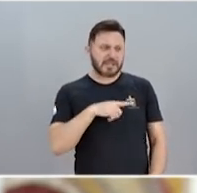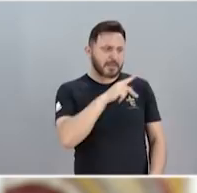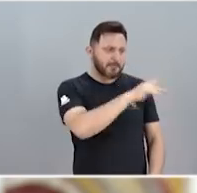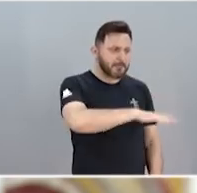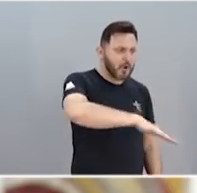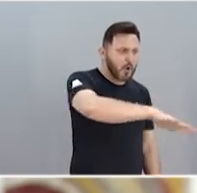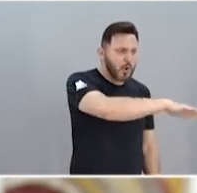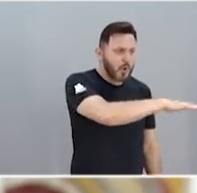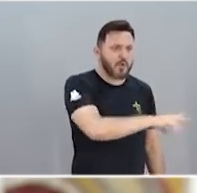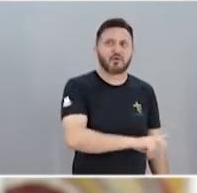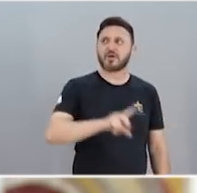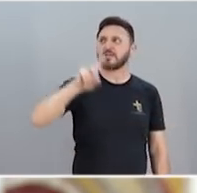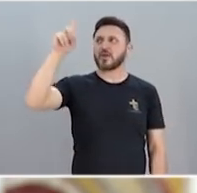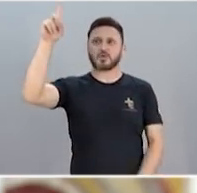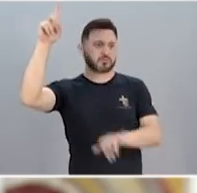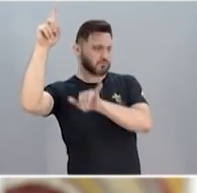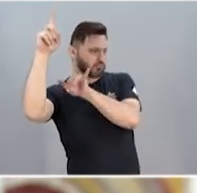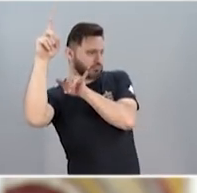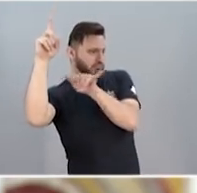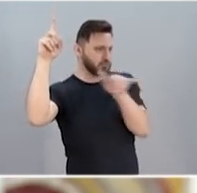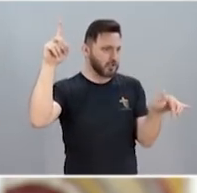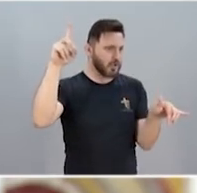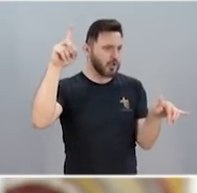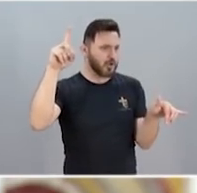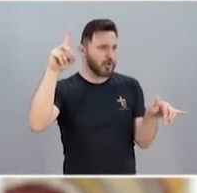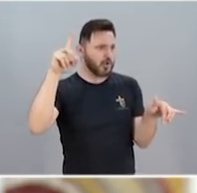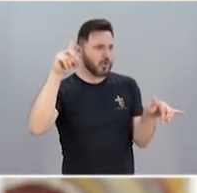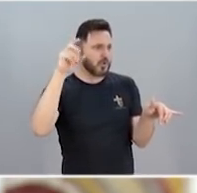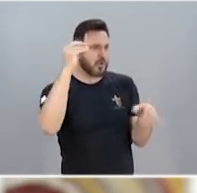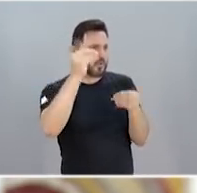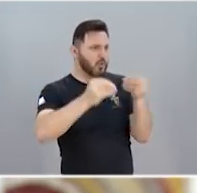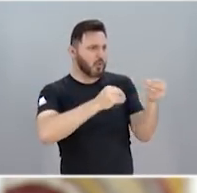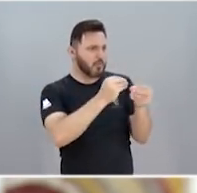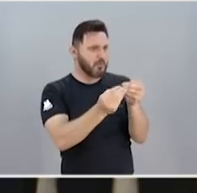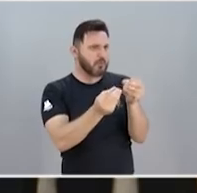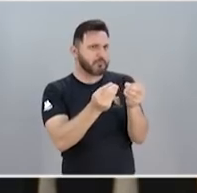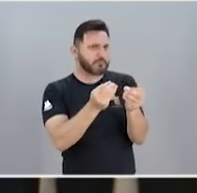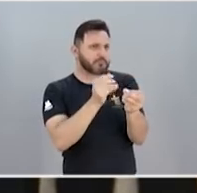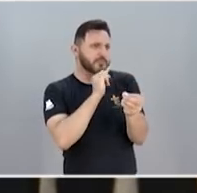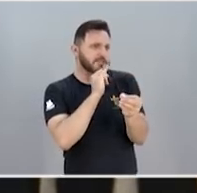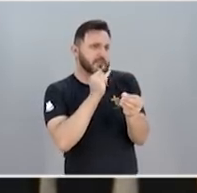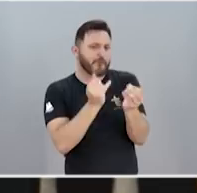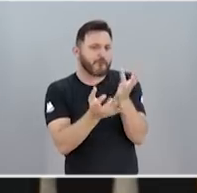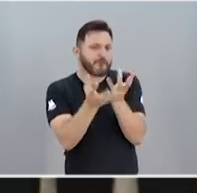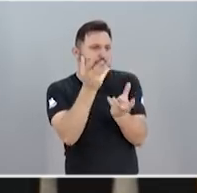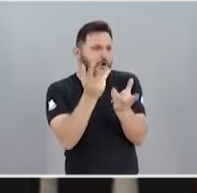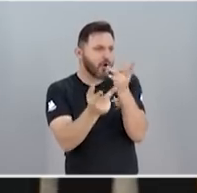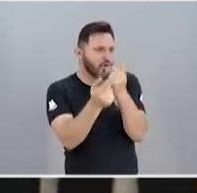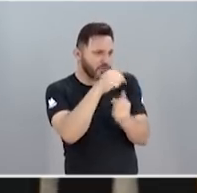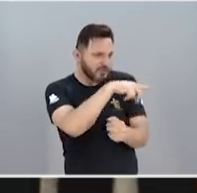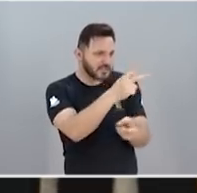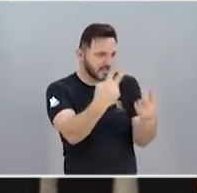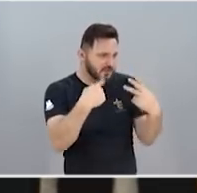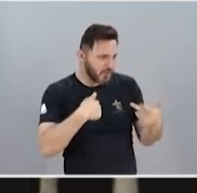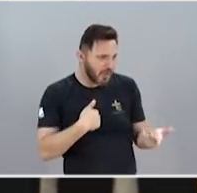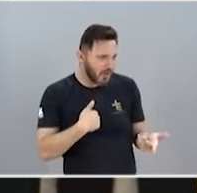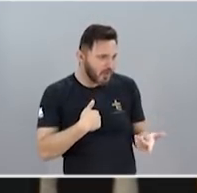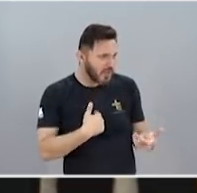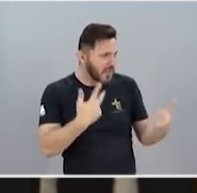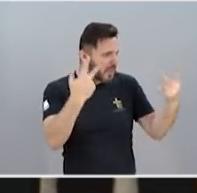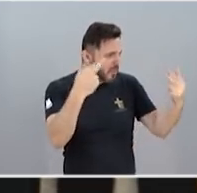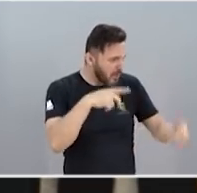ouvido a voz de Deus falando-lhe do meio do fogo, como tu ouvistes, e